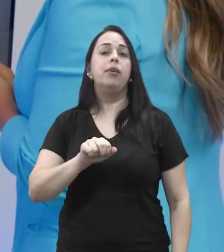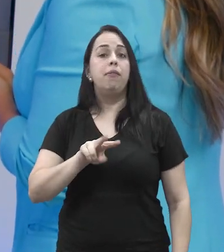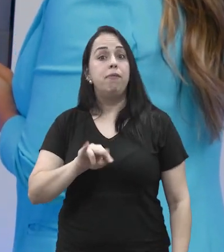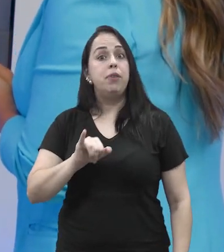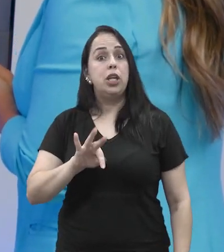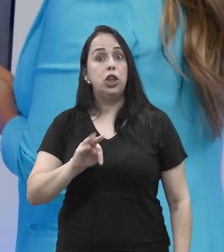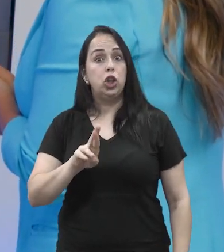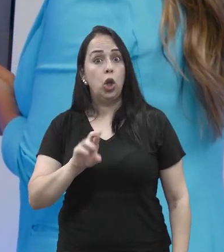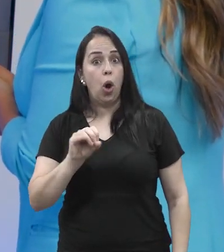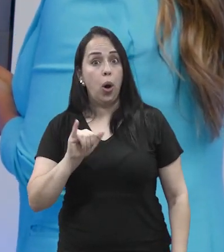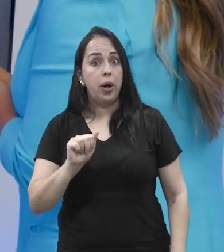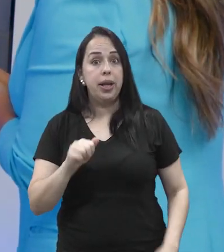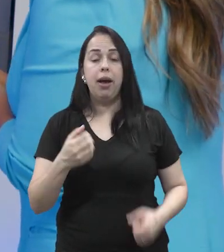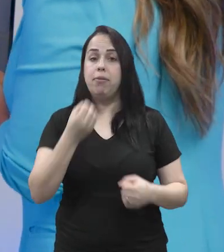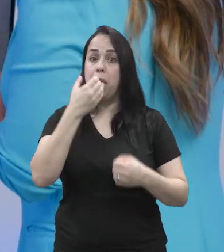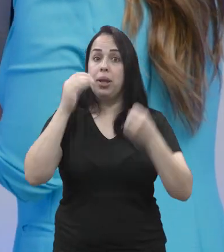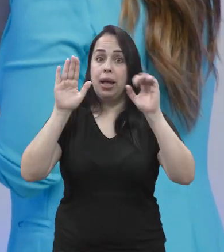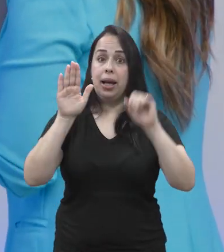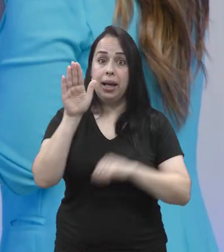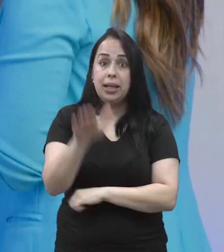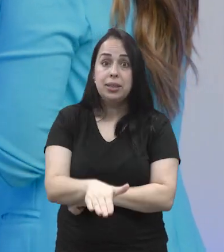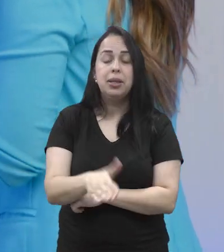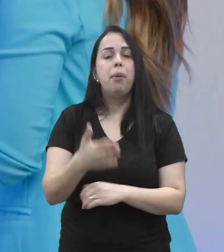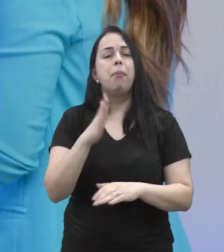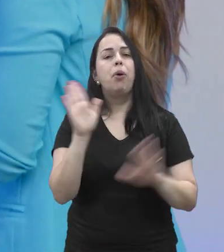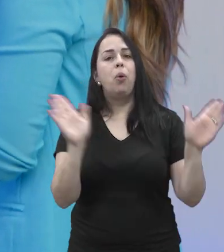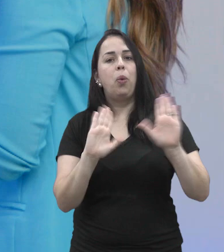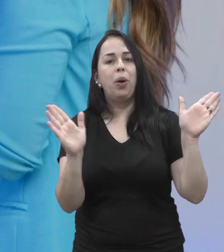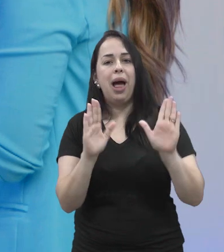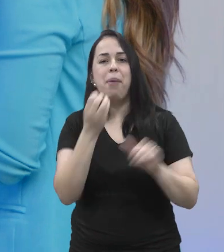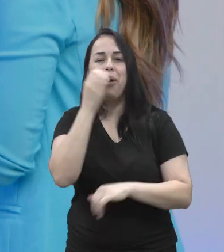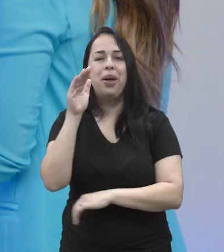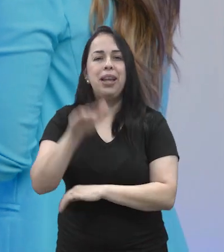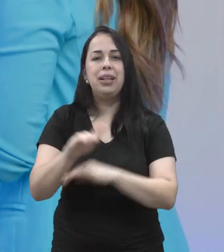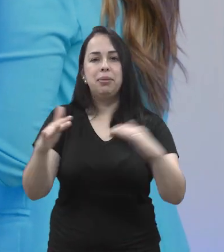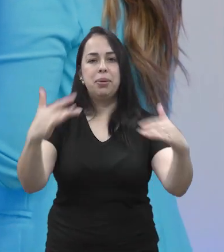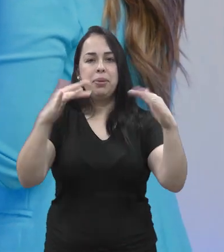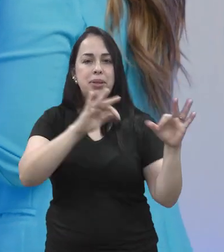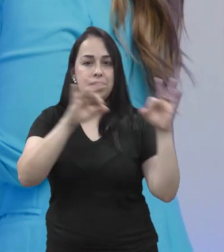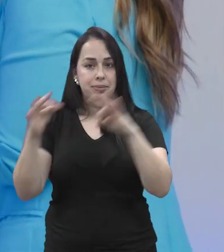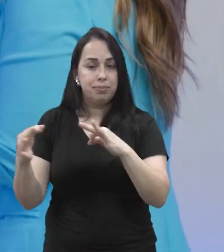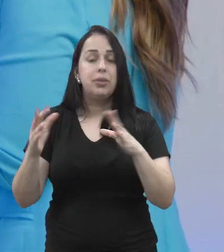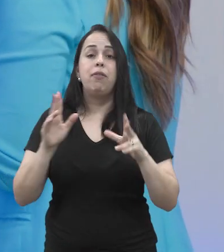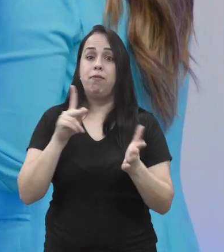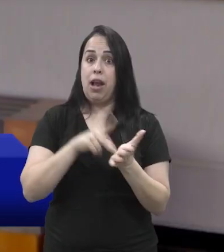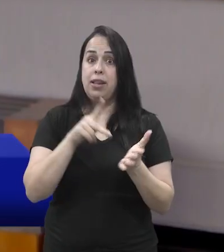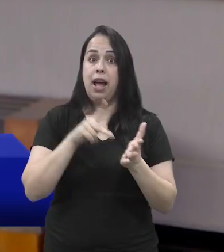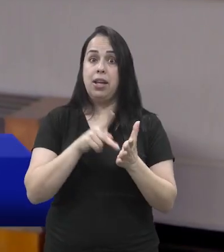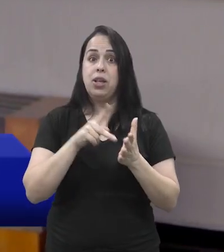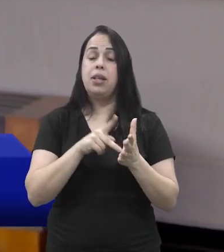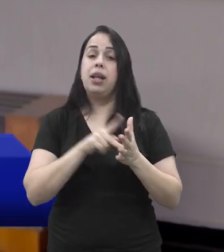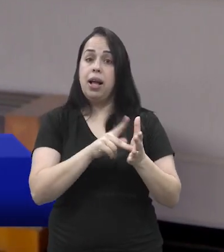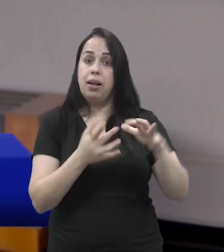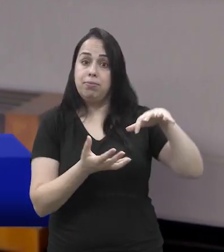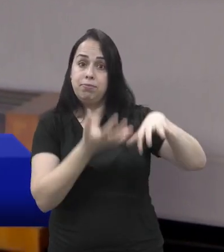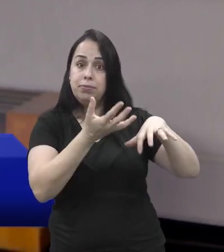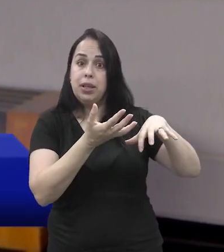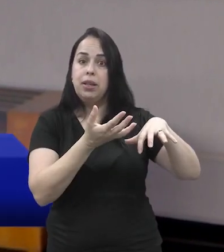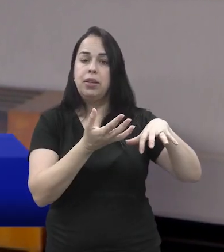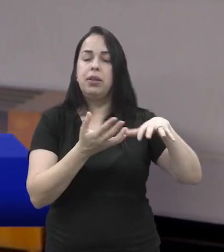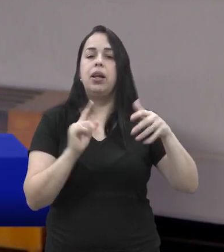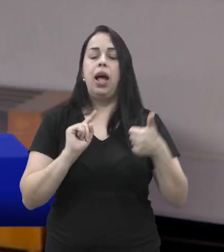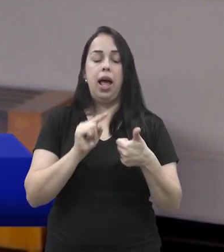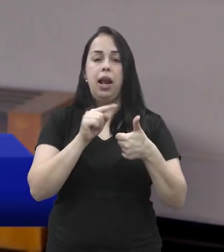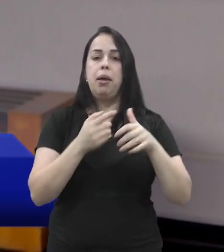Vitória Caxias. Tudo bem, Ana? Boa tarde. Olá, Fran, boa tarde para você e boa tarde a todos que nos assistem. A Câmara dos Deputados